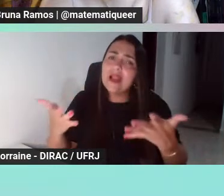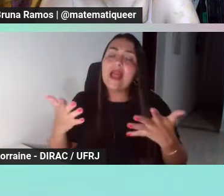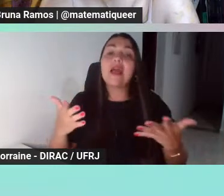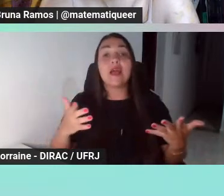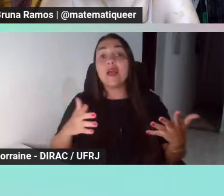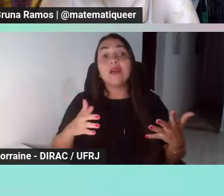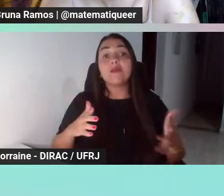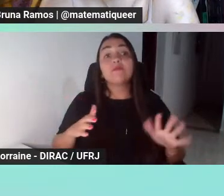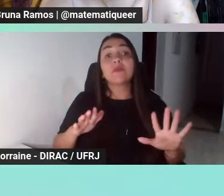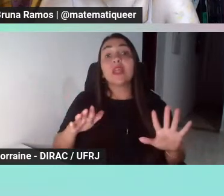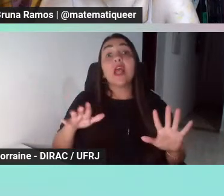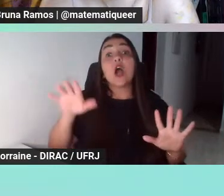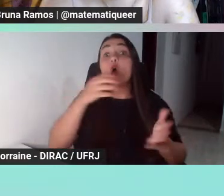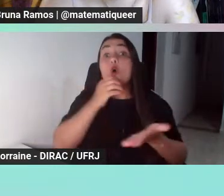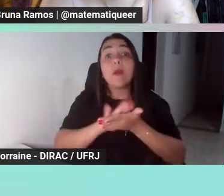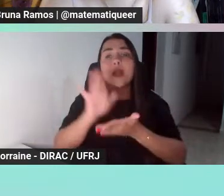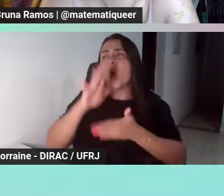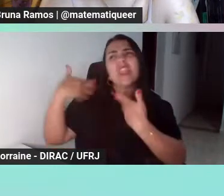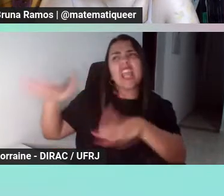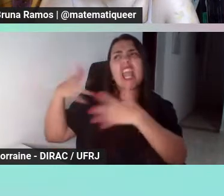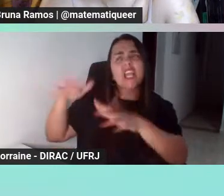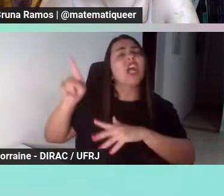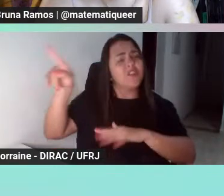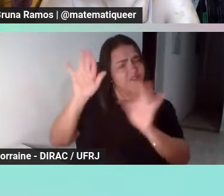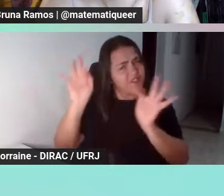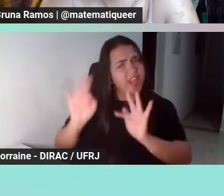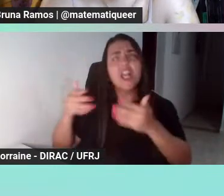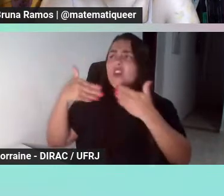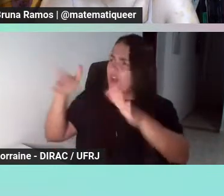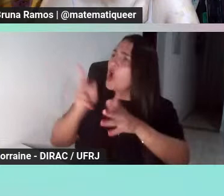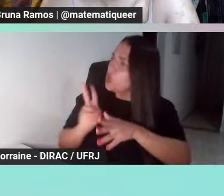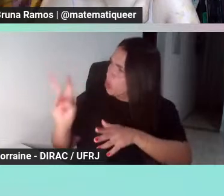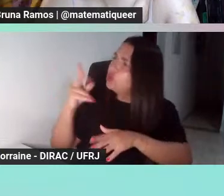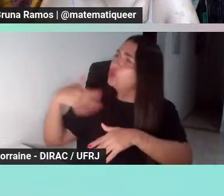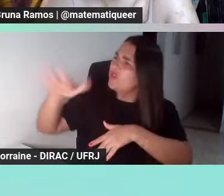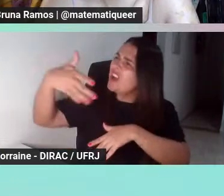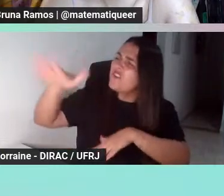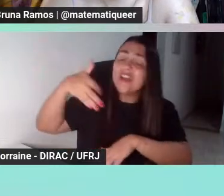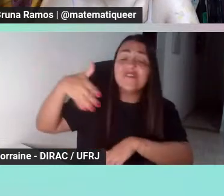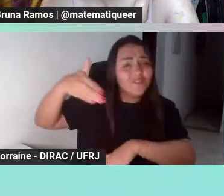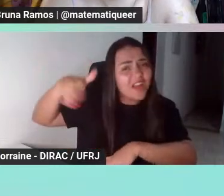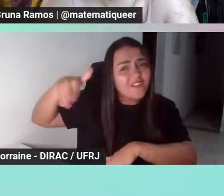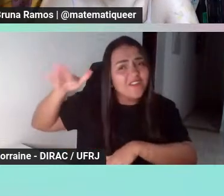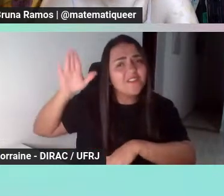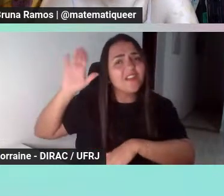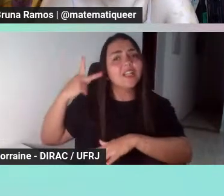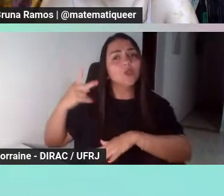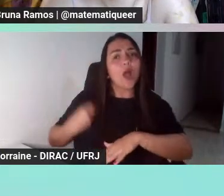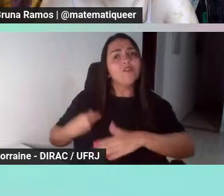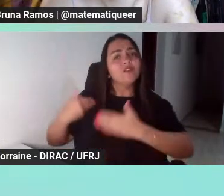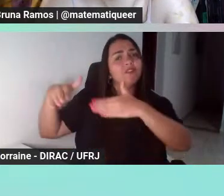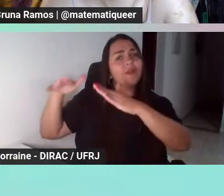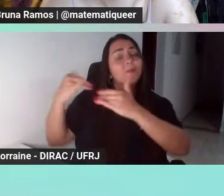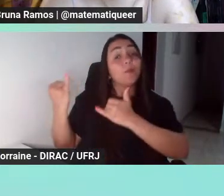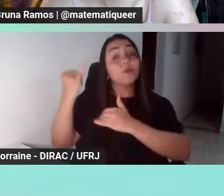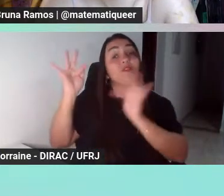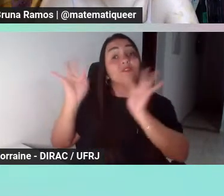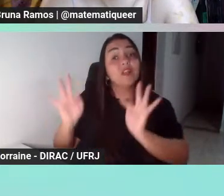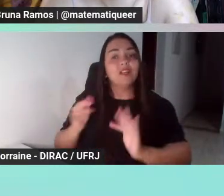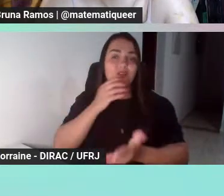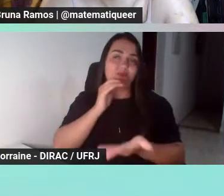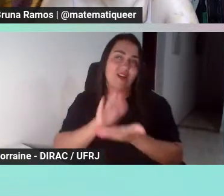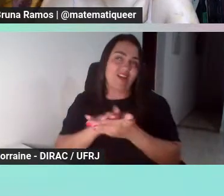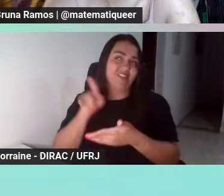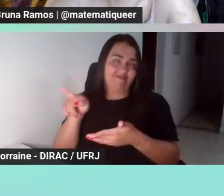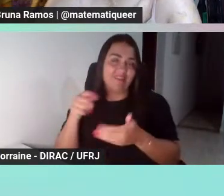não, deixa ela, está feliz. Deixa ela, vai em frente, parabéns, vai embora. Vai, vai fazer a tua vida, vai ser feliz. E é isso aí